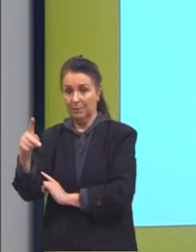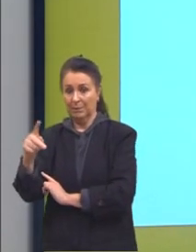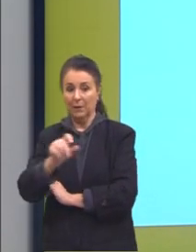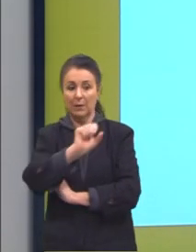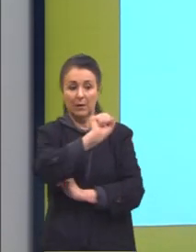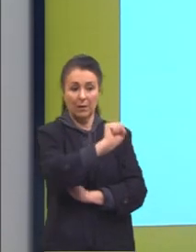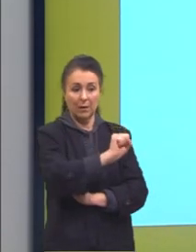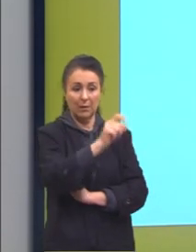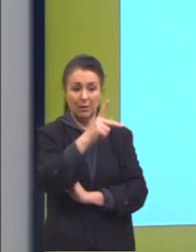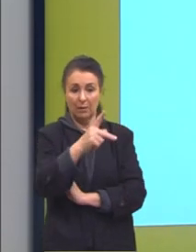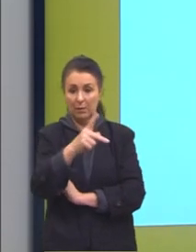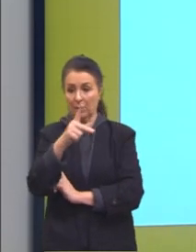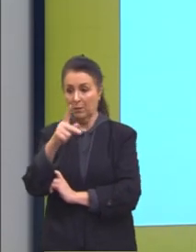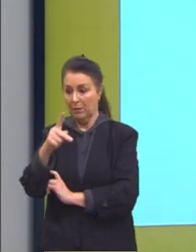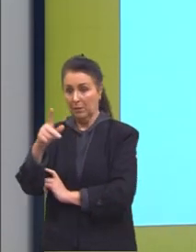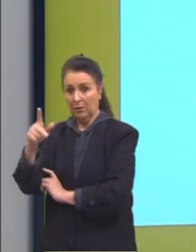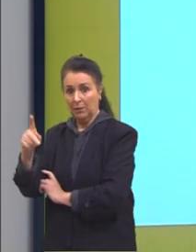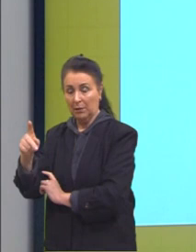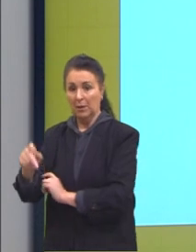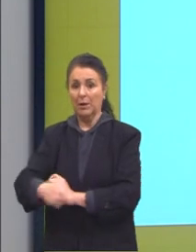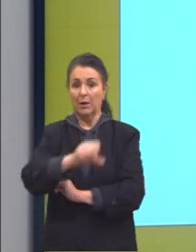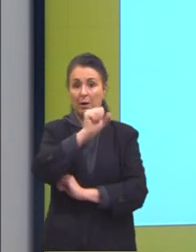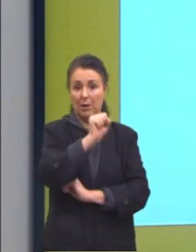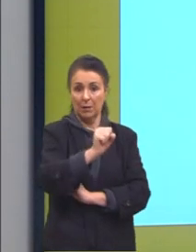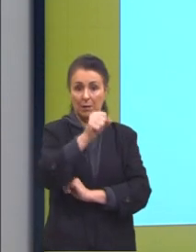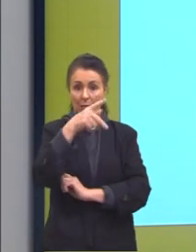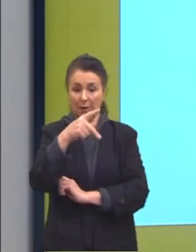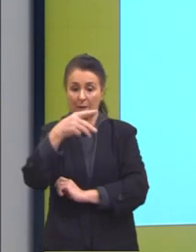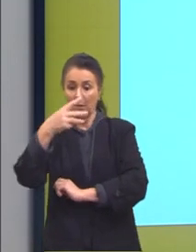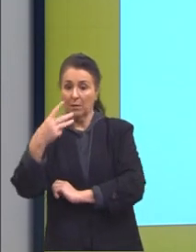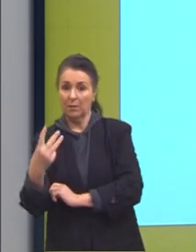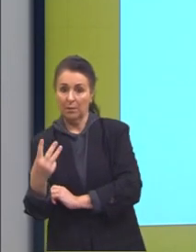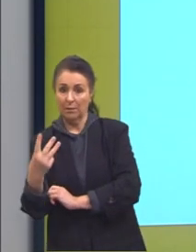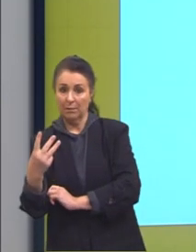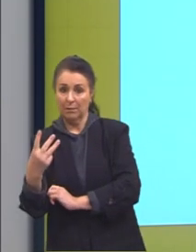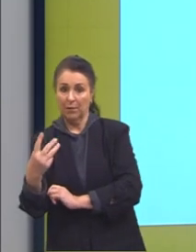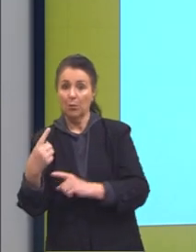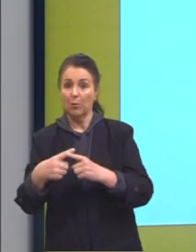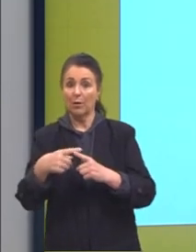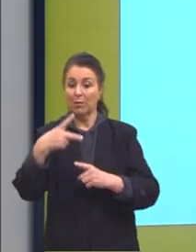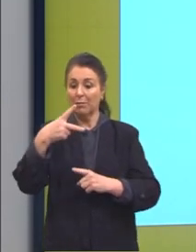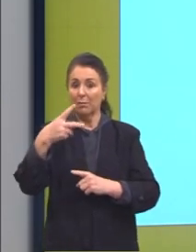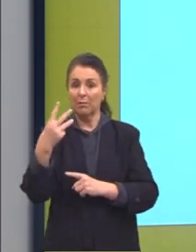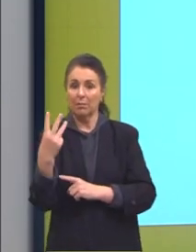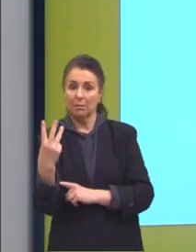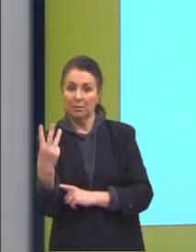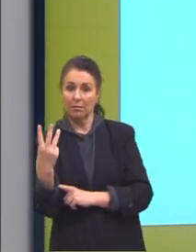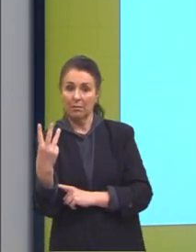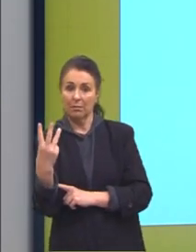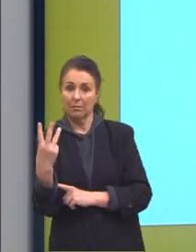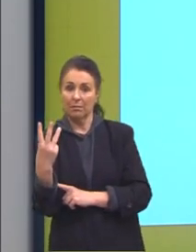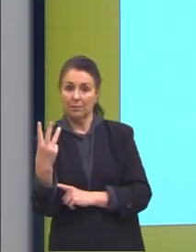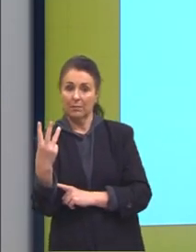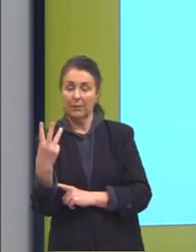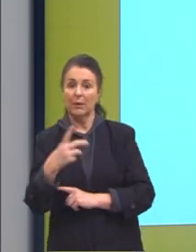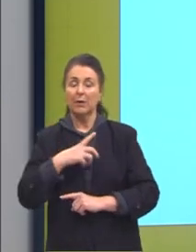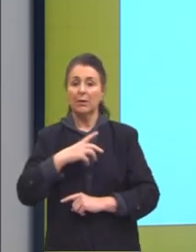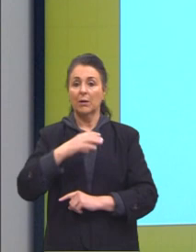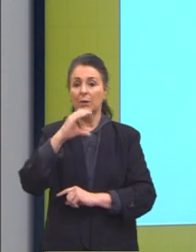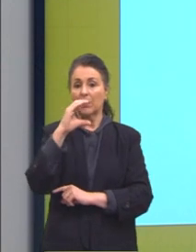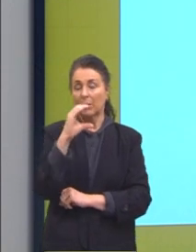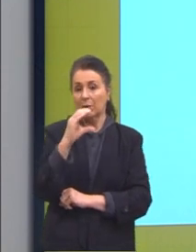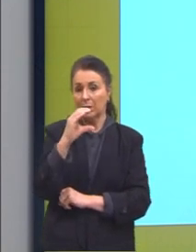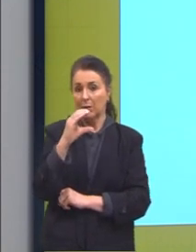então é SP3 eu tenho três do pé é o que configura essa esse fenômeno então o